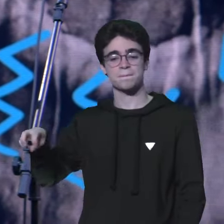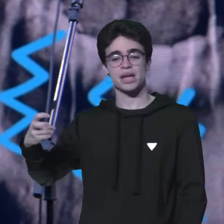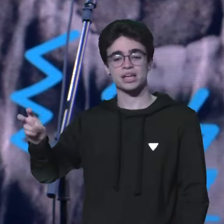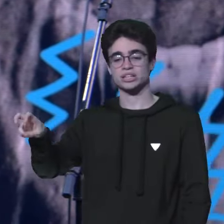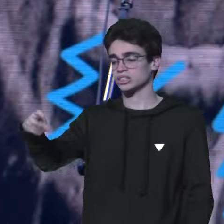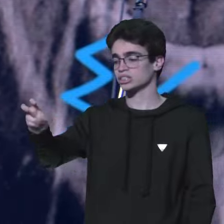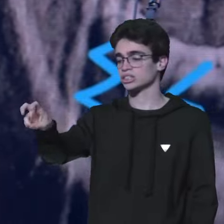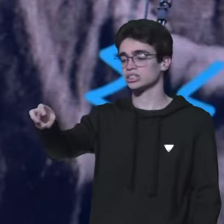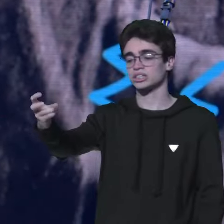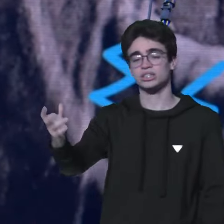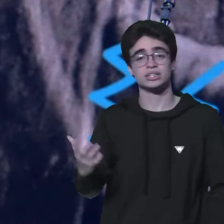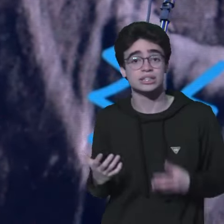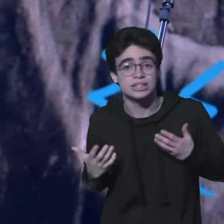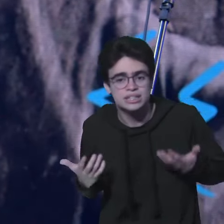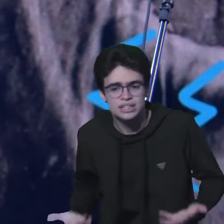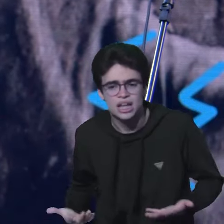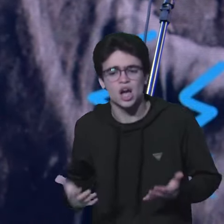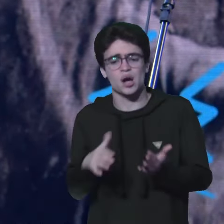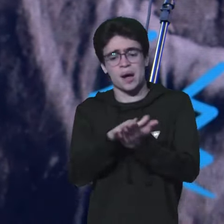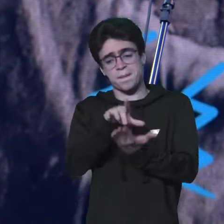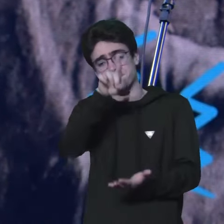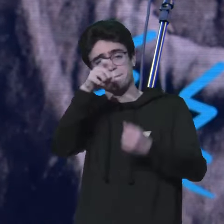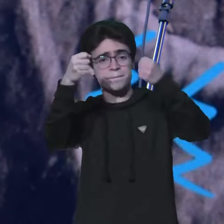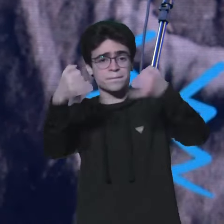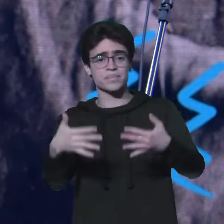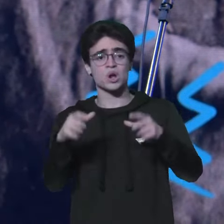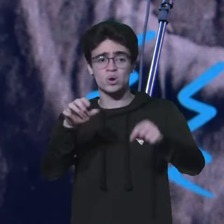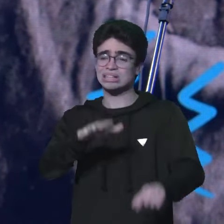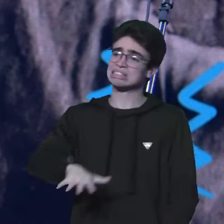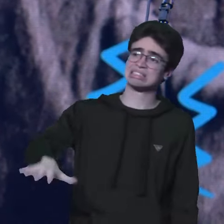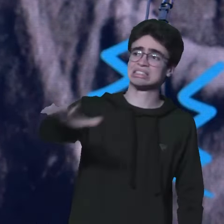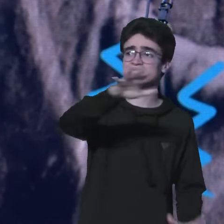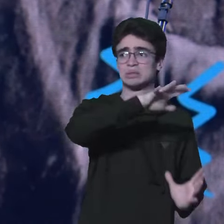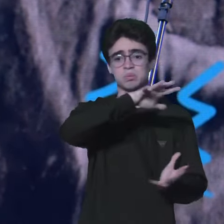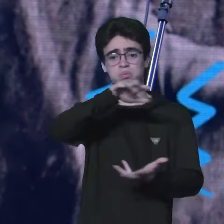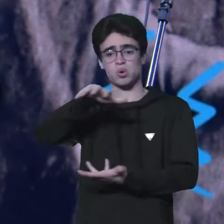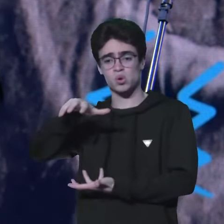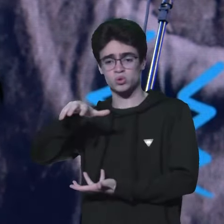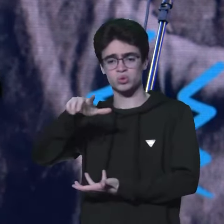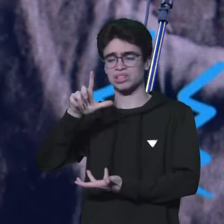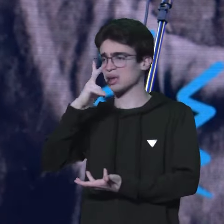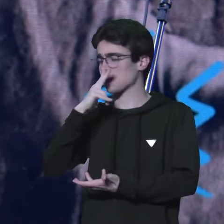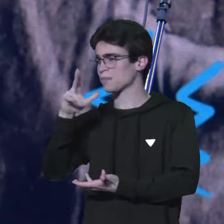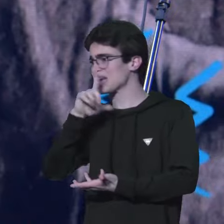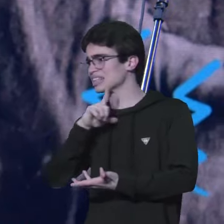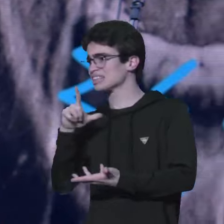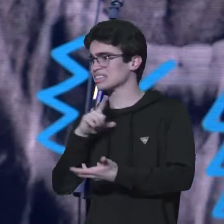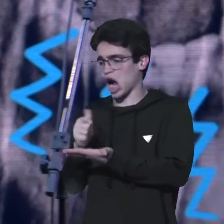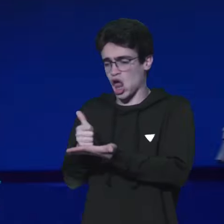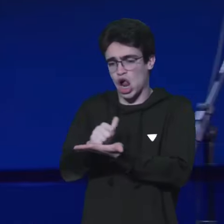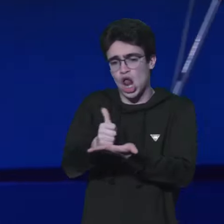Deus diz que esse mundo está sendo dominado pela serpente.